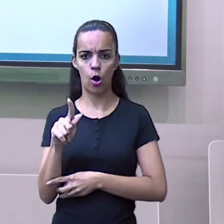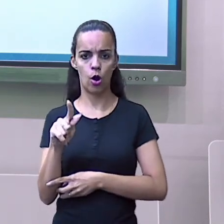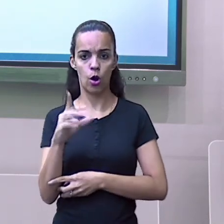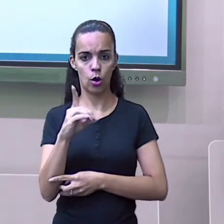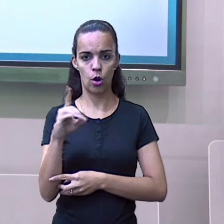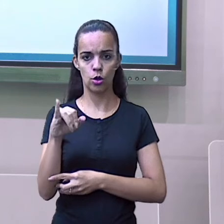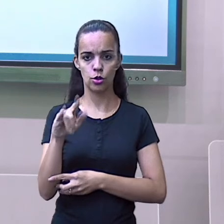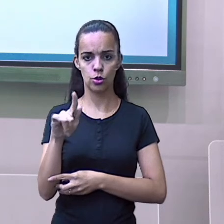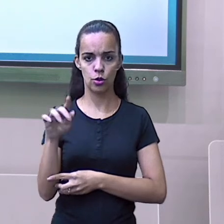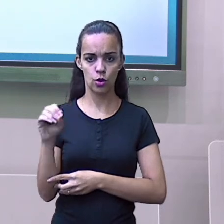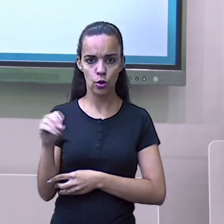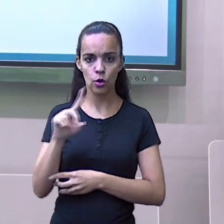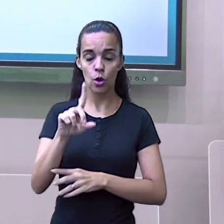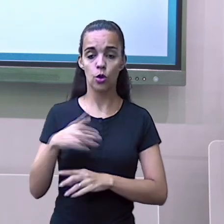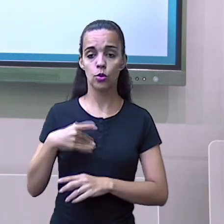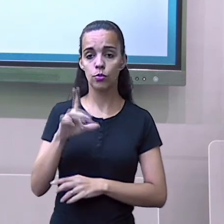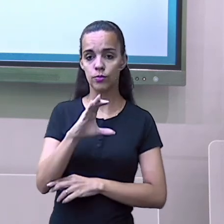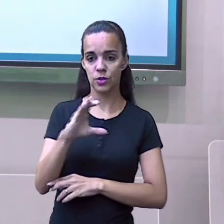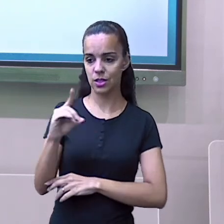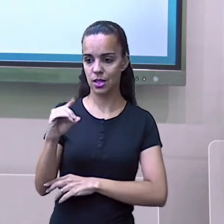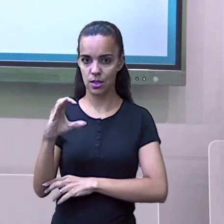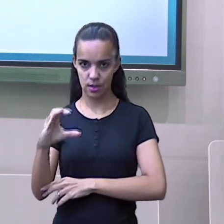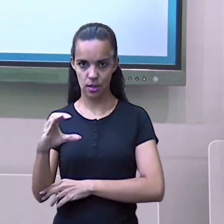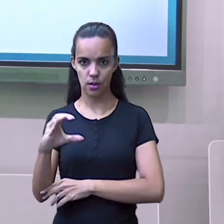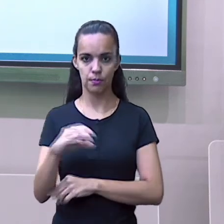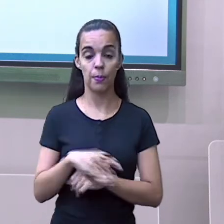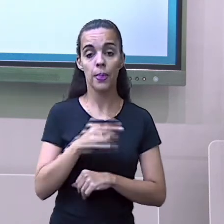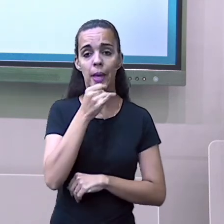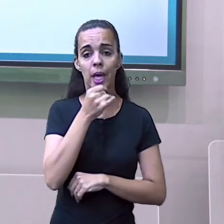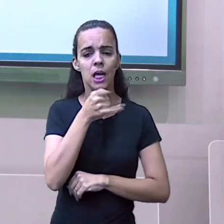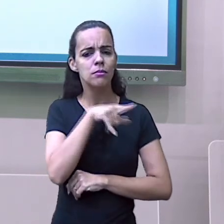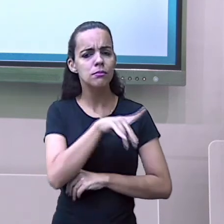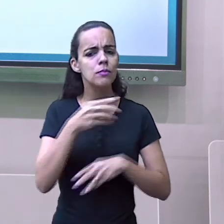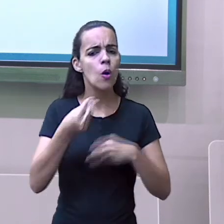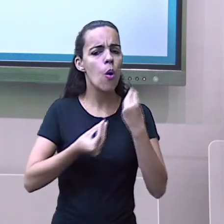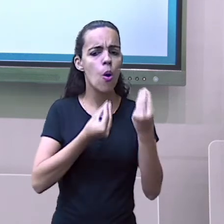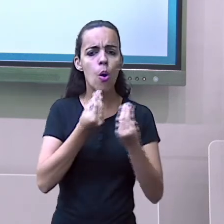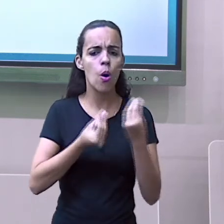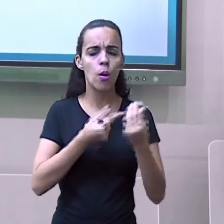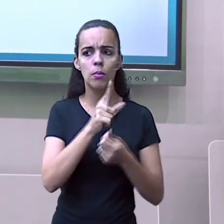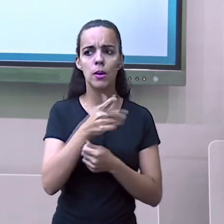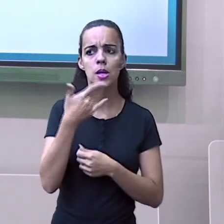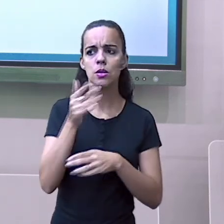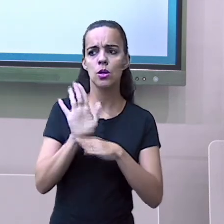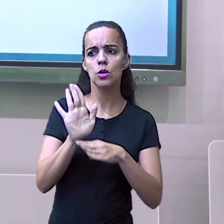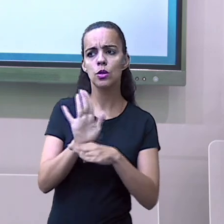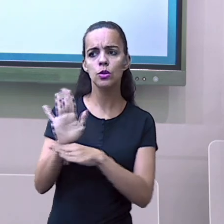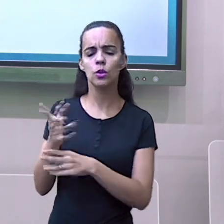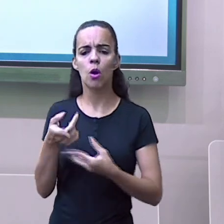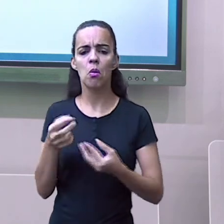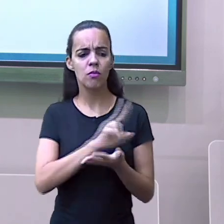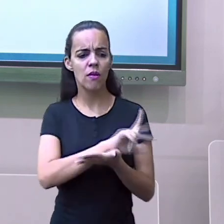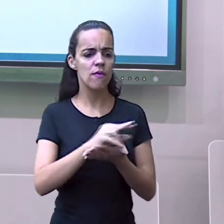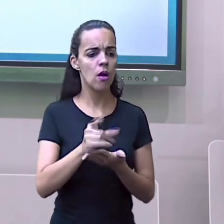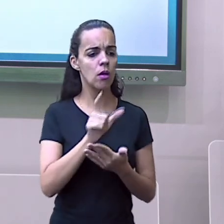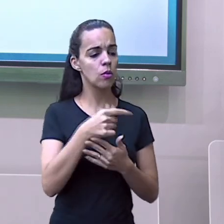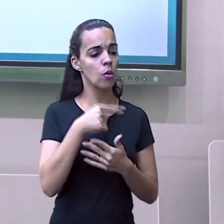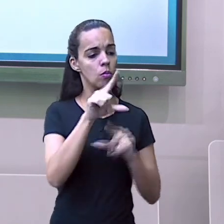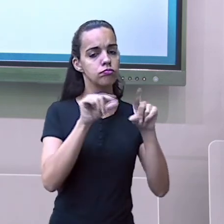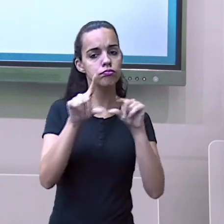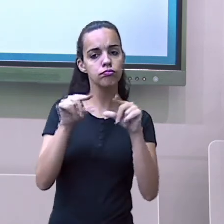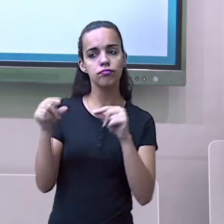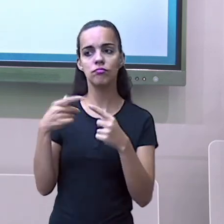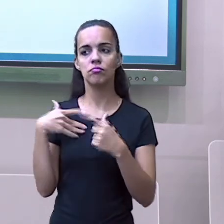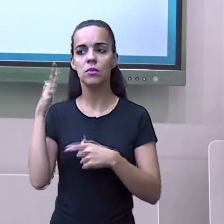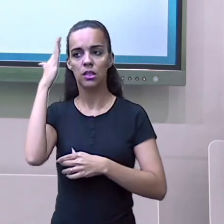um breve relato sobre a importância do Código do Consumidor? Nós vimos aqui diversos fatores e diversas